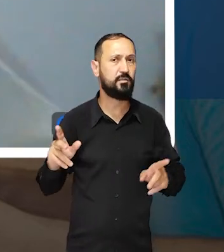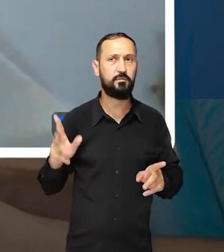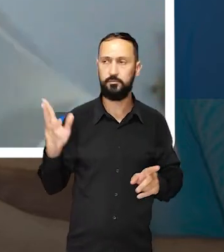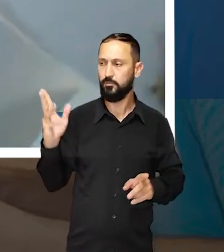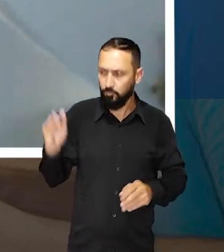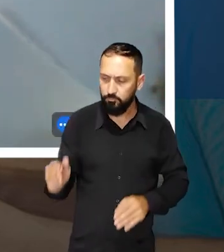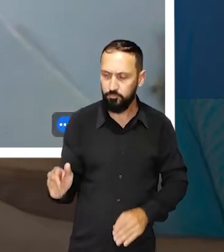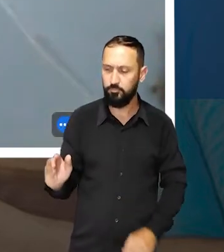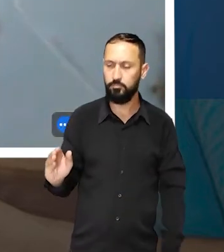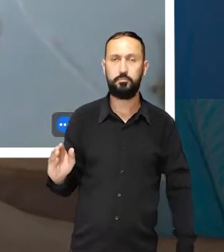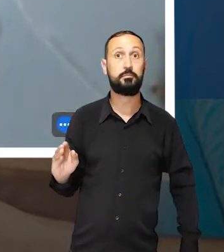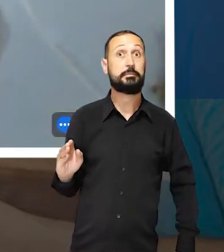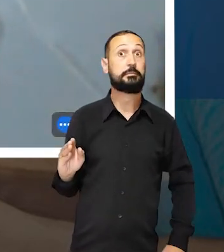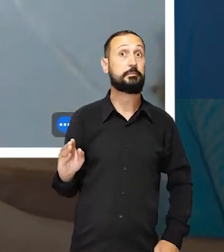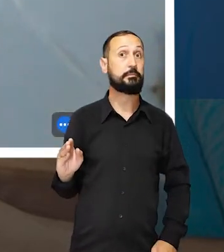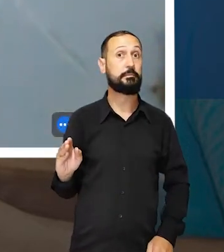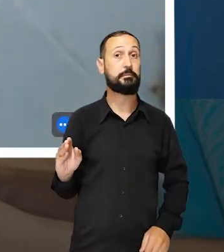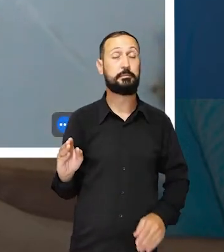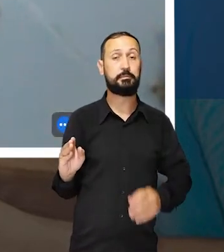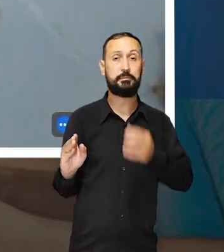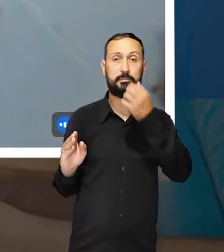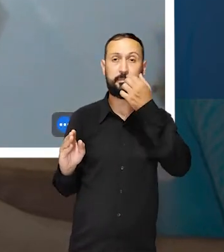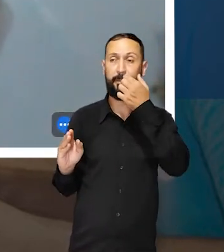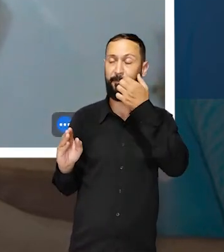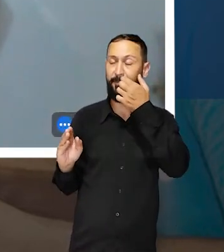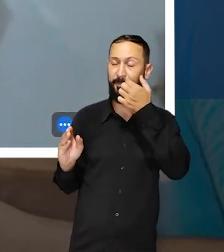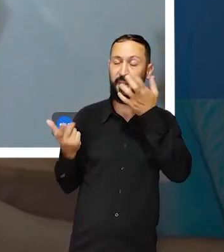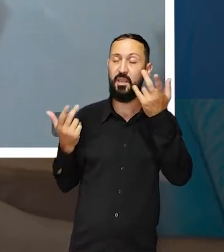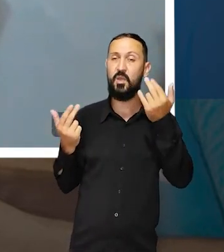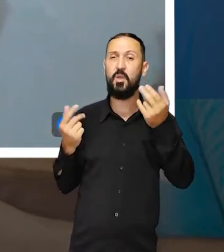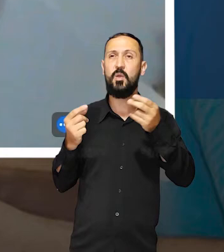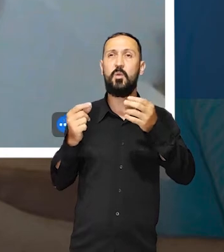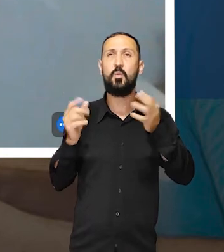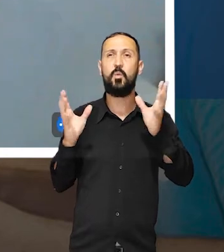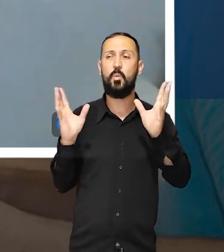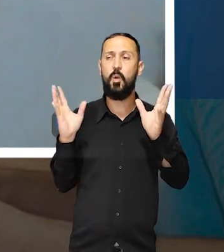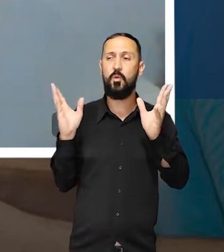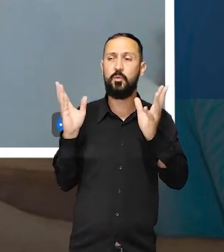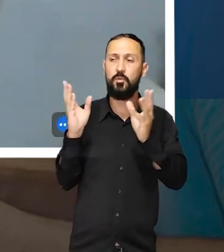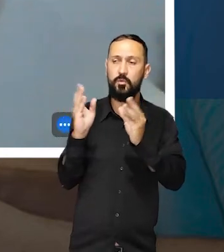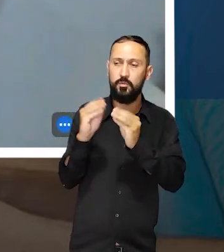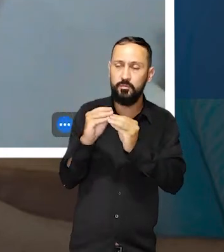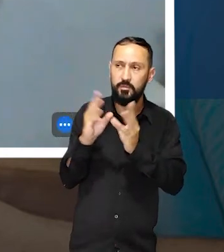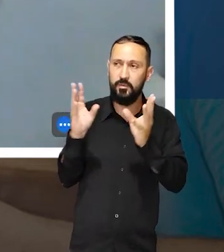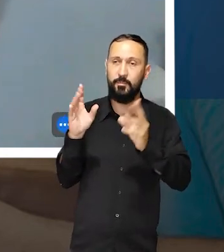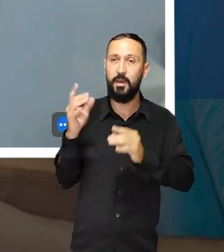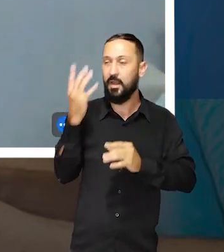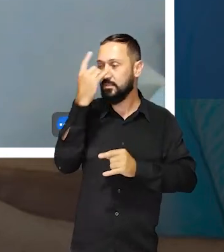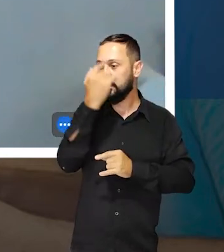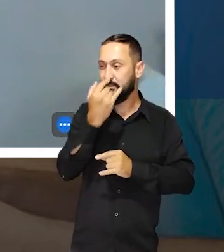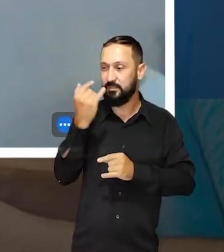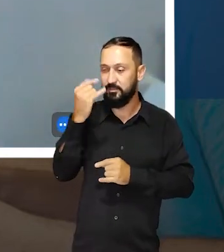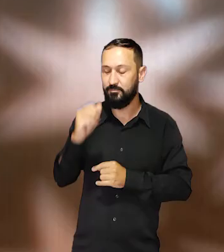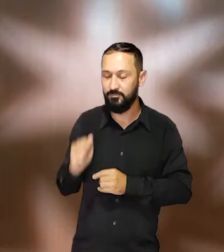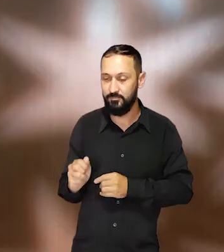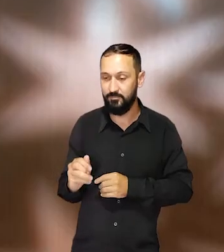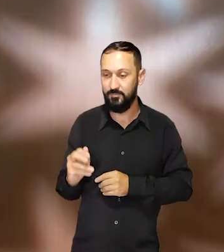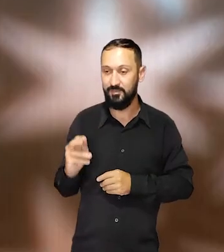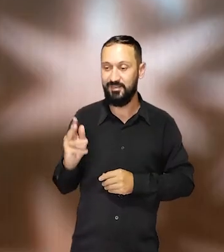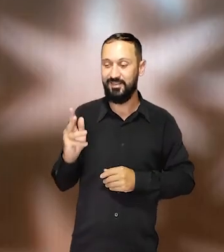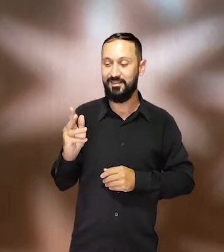som. Fechei novamente, como quem toca um instrumento de flerte e